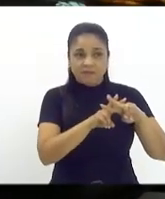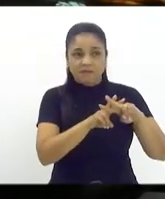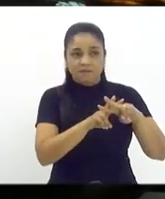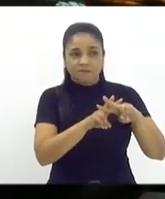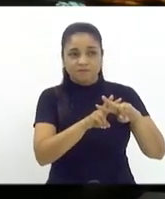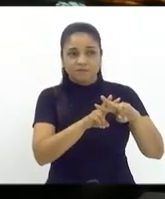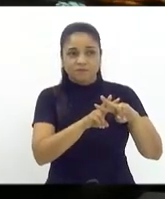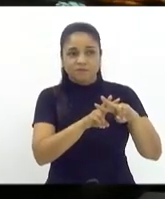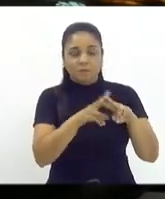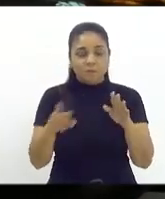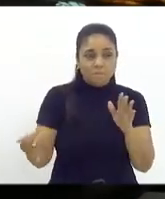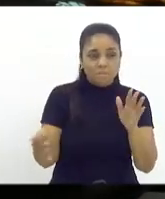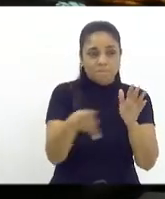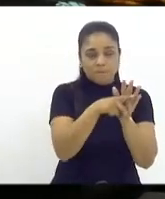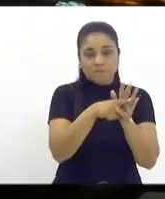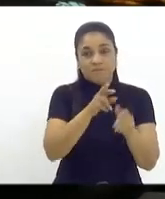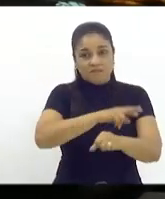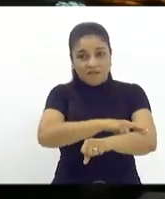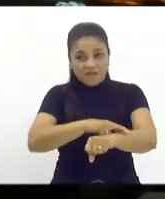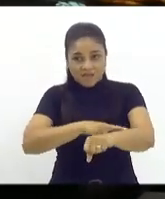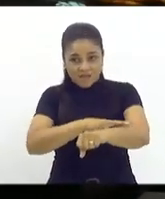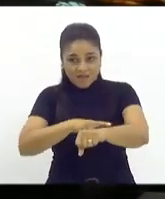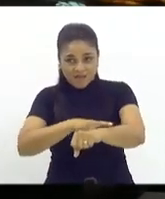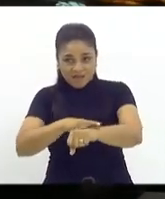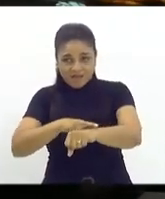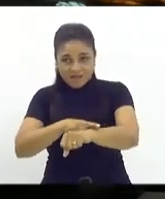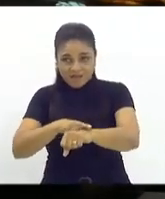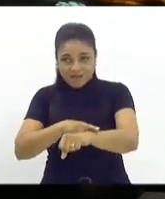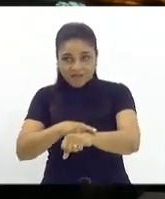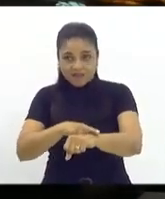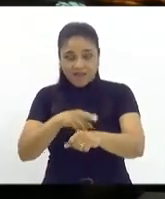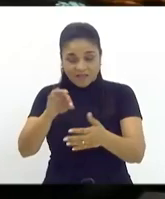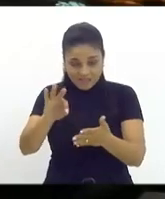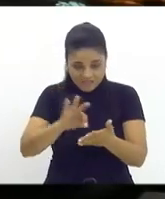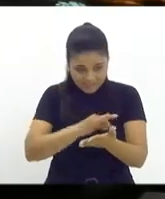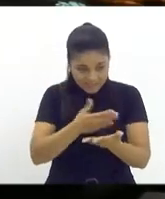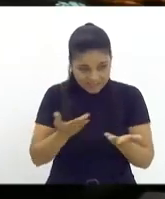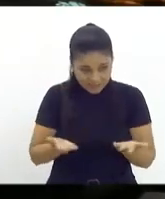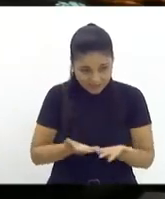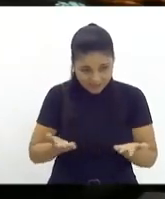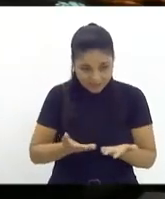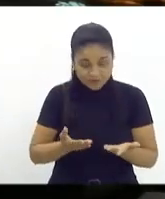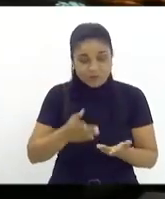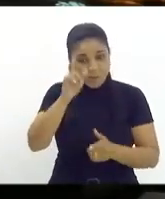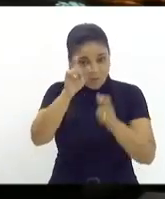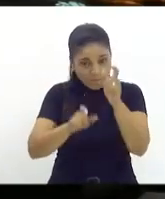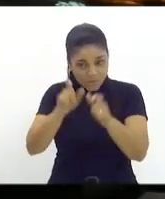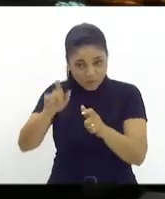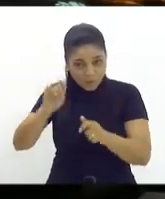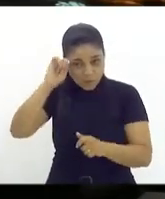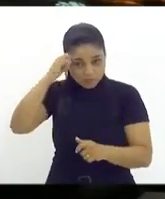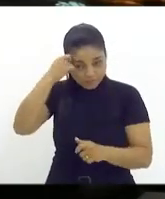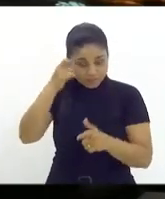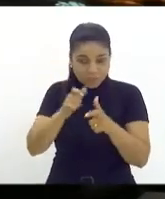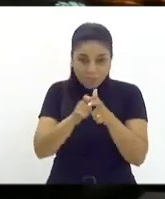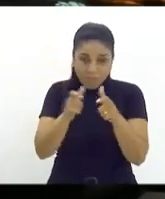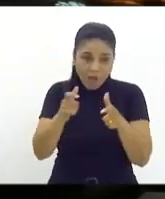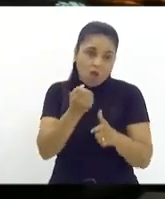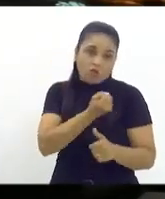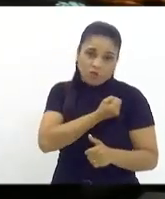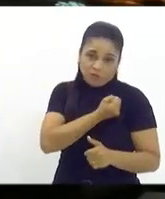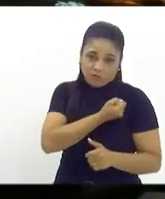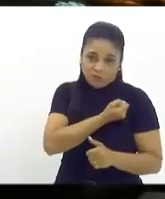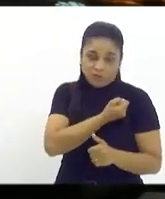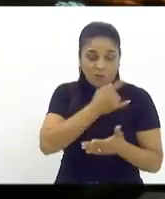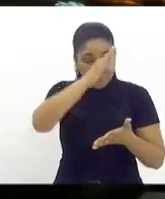pertencimento étnico-racial fenotificamente aqui inscrito falando de pessoas negras é altíssimo resta provado